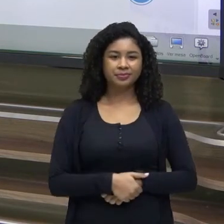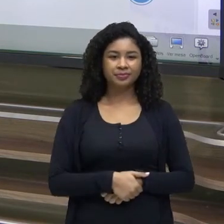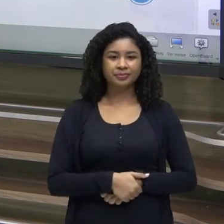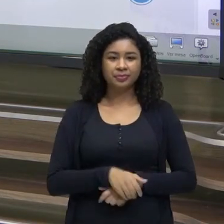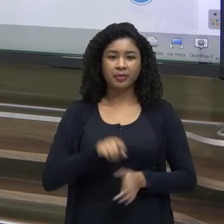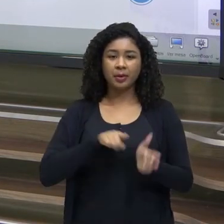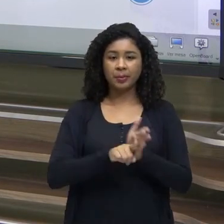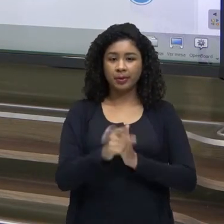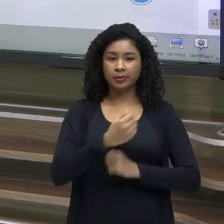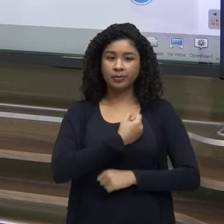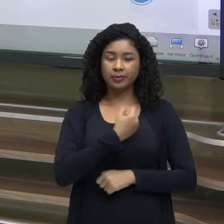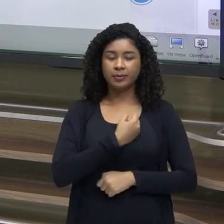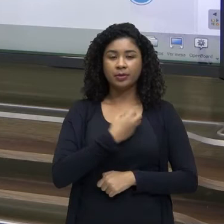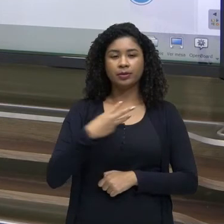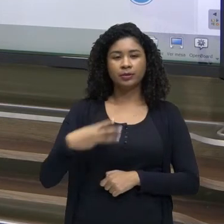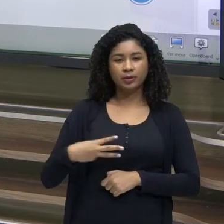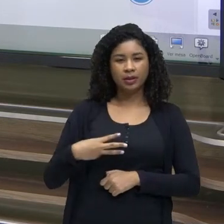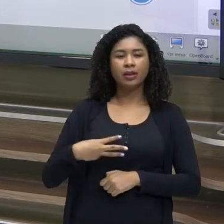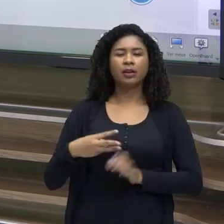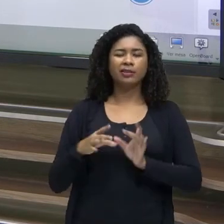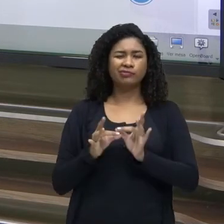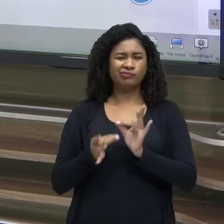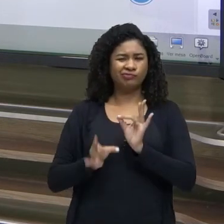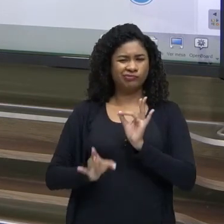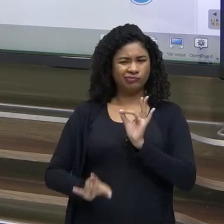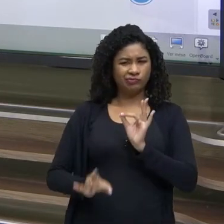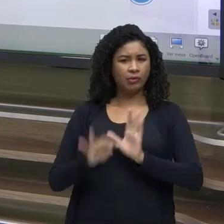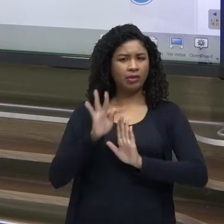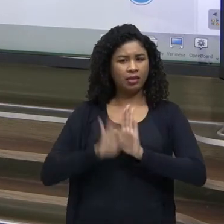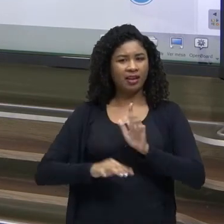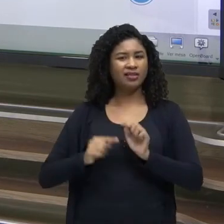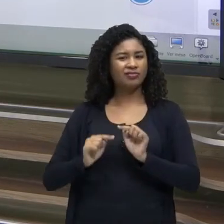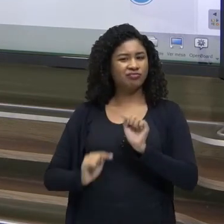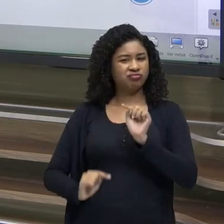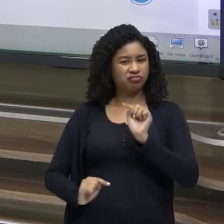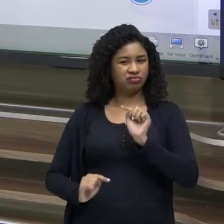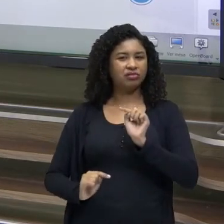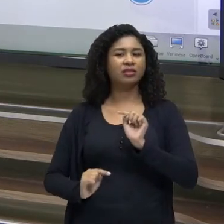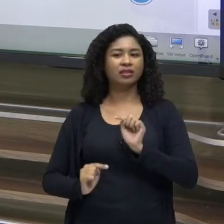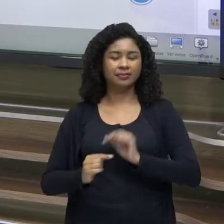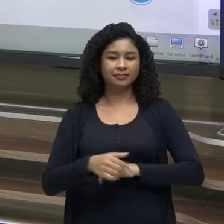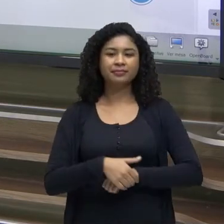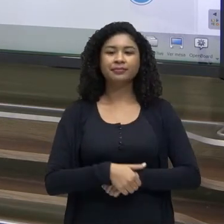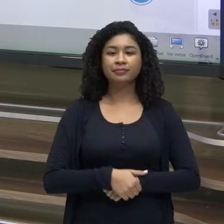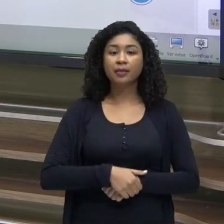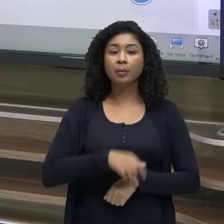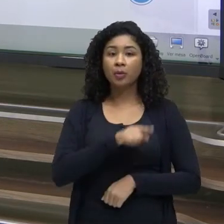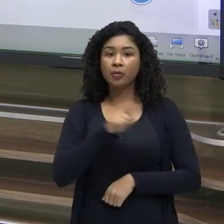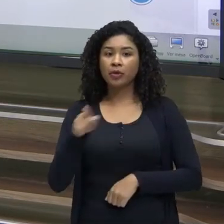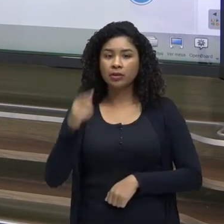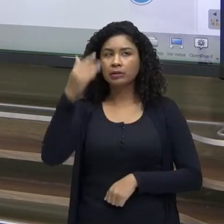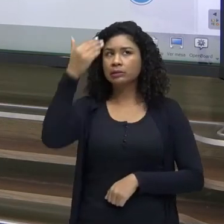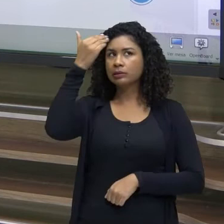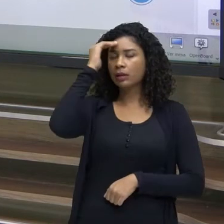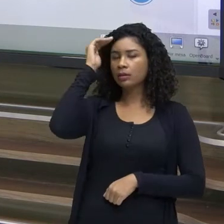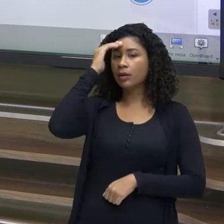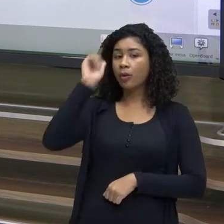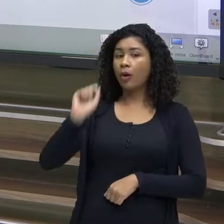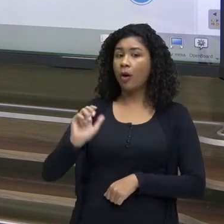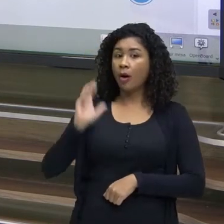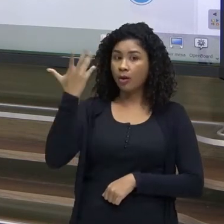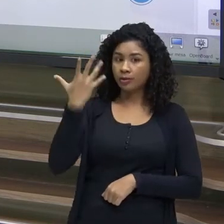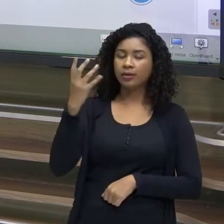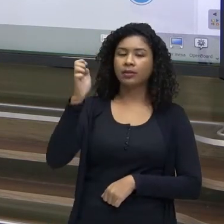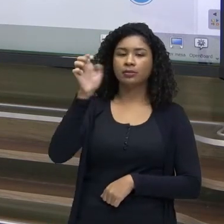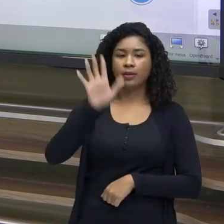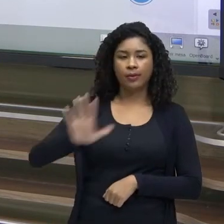questão número 13 era um pouco maior, como eu falei, na questão do texto, para poder colocar para vocês uma ideia do que vem acontecendo na Europa.